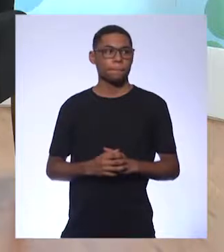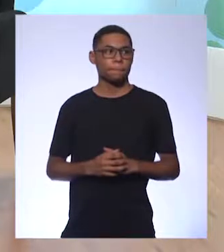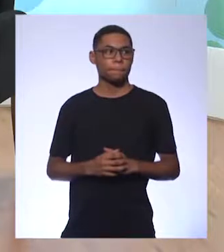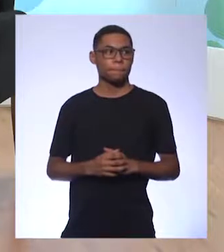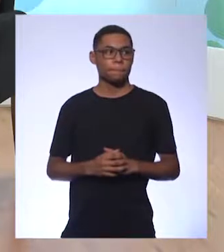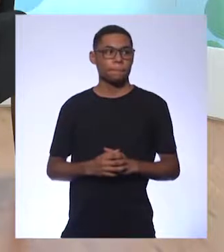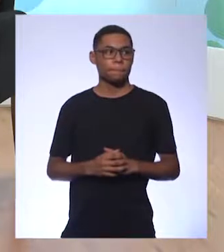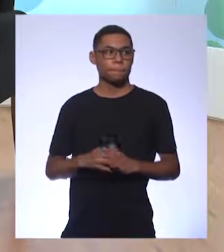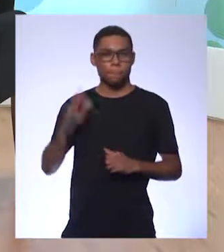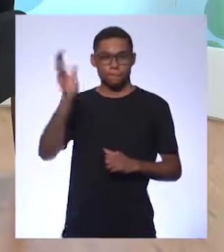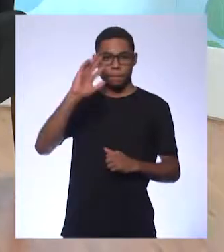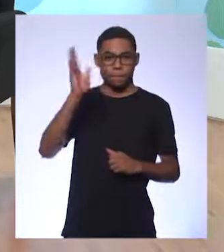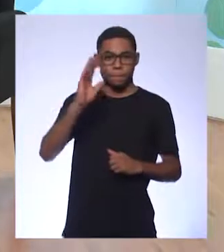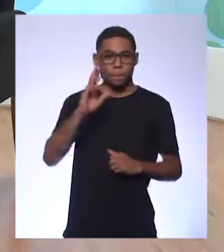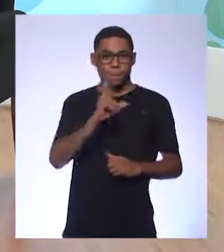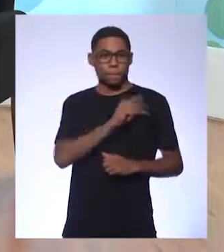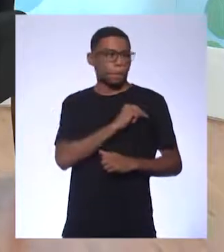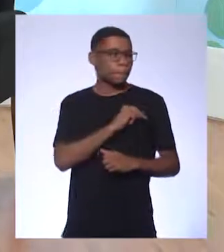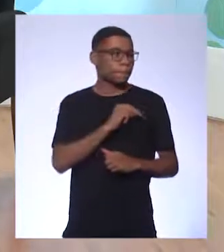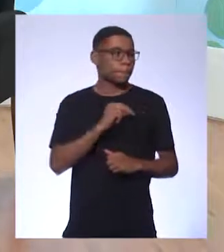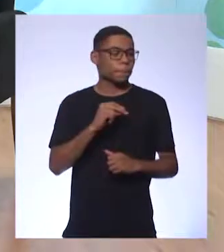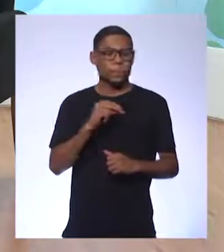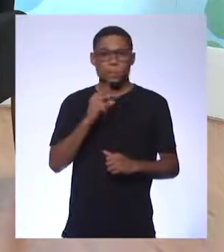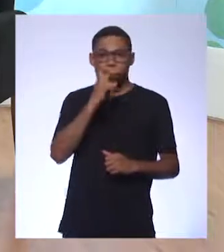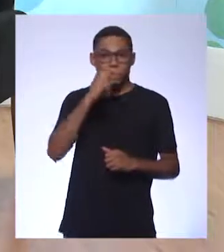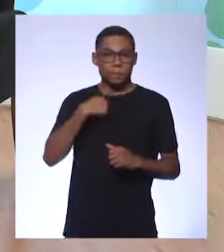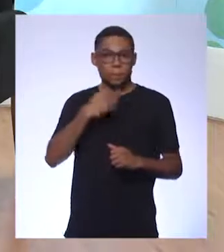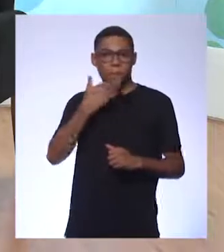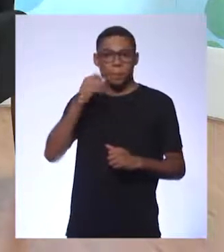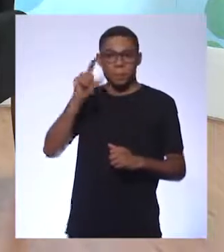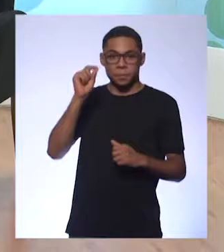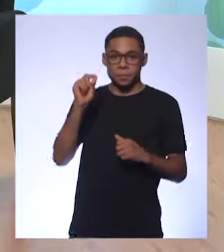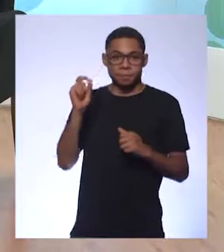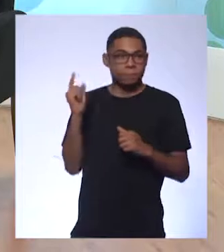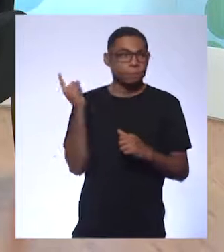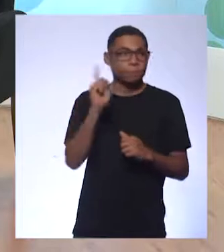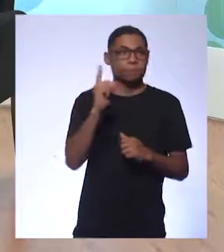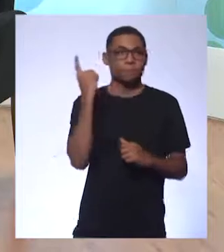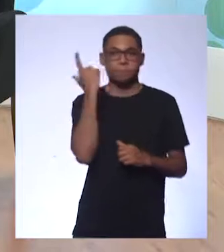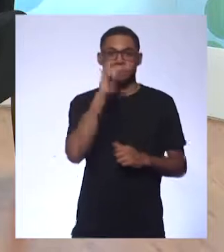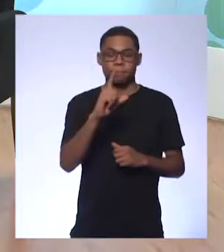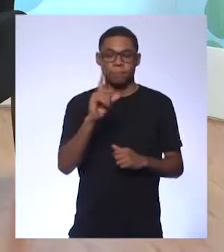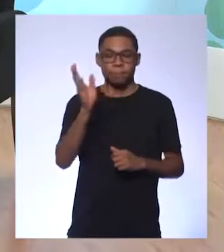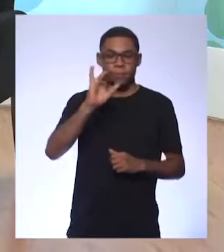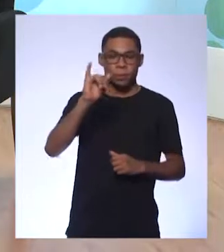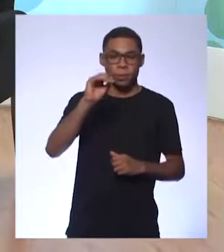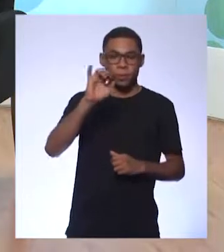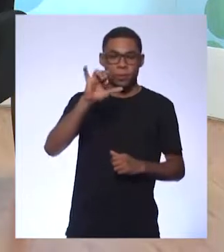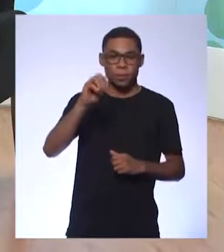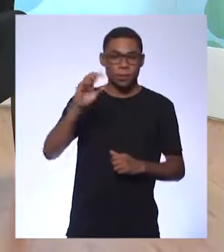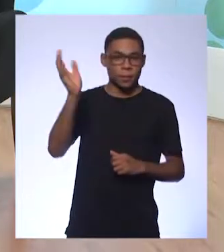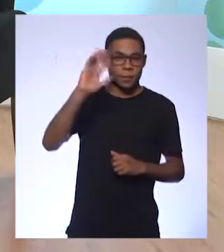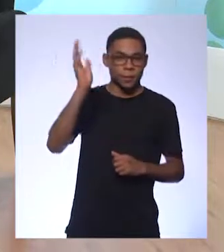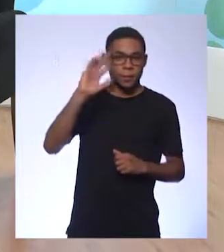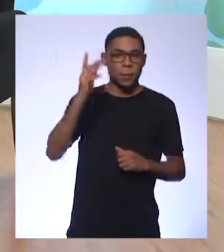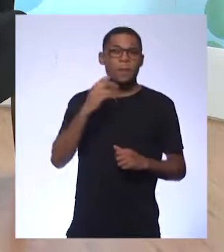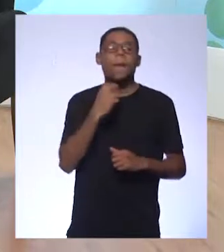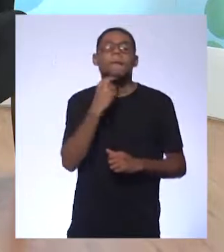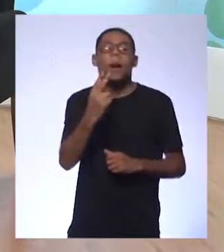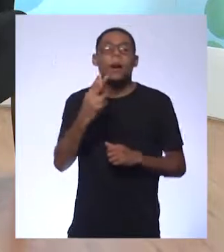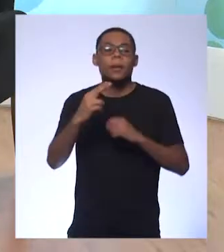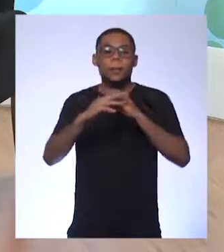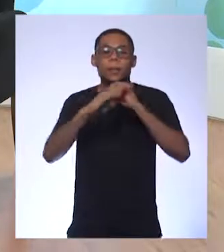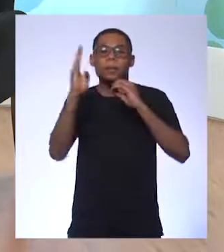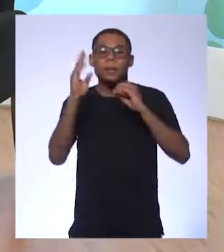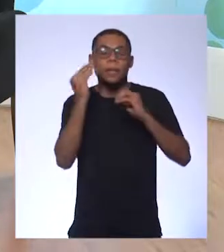Nossa, desculpa interrompê-la, mas, nossa, tem prioridade e está participando conosco. Professor Jocélio, grande abraço. Abre o áudio,